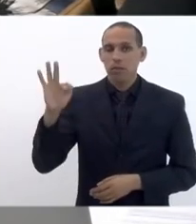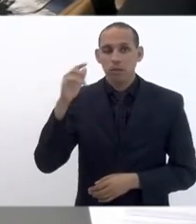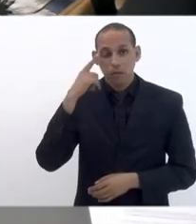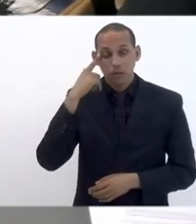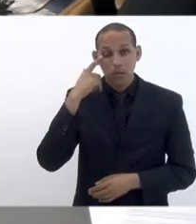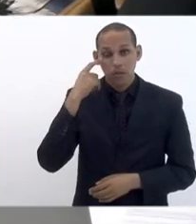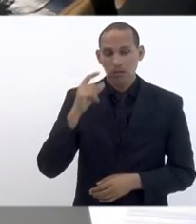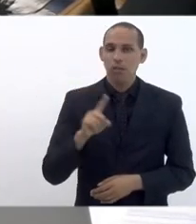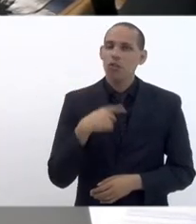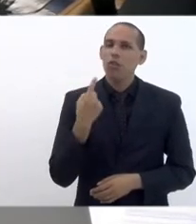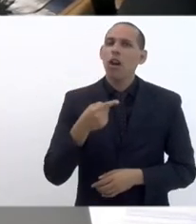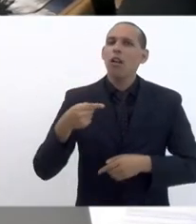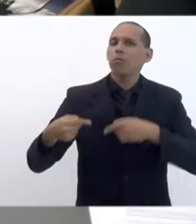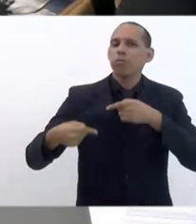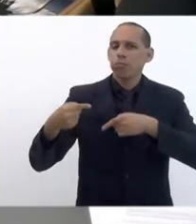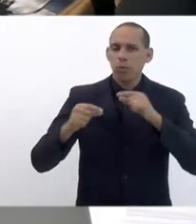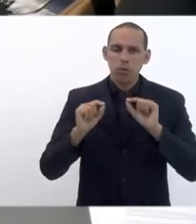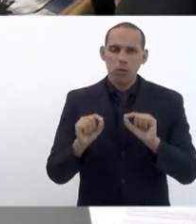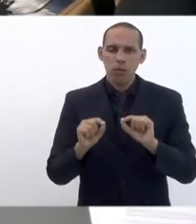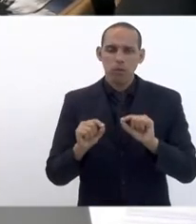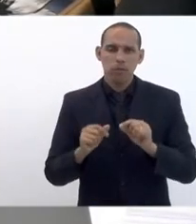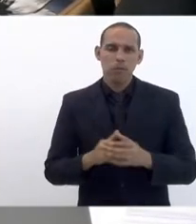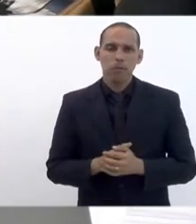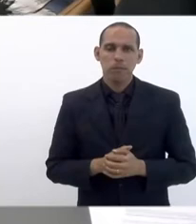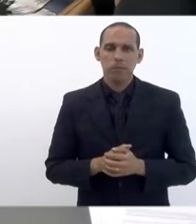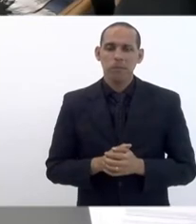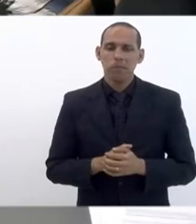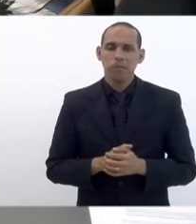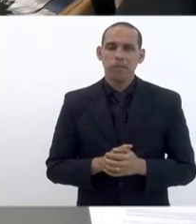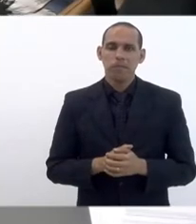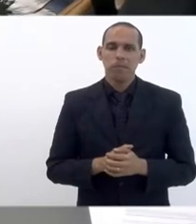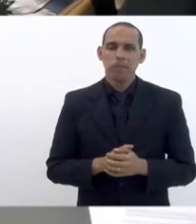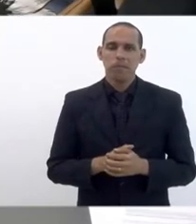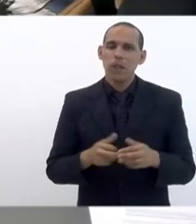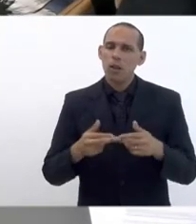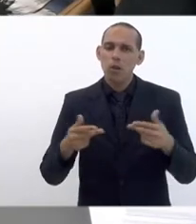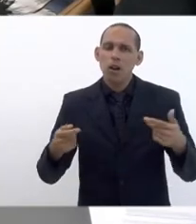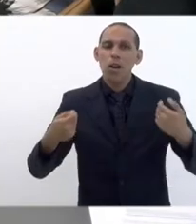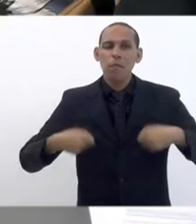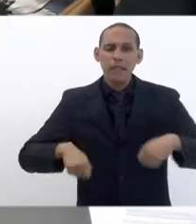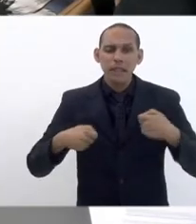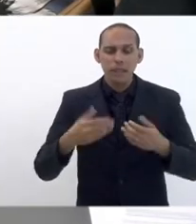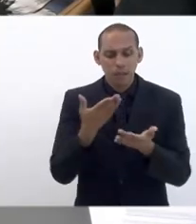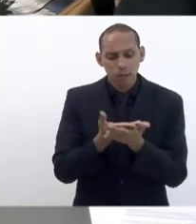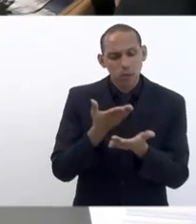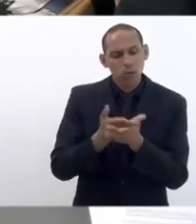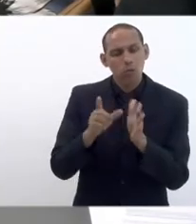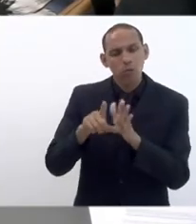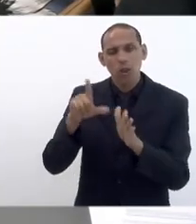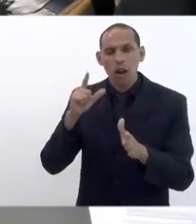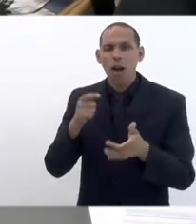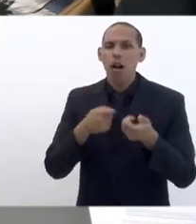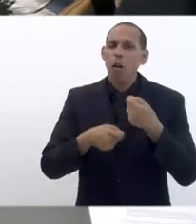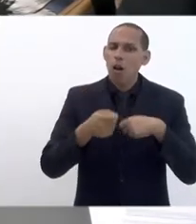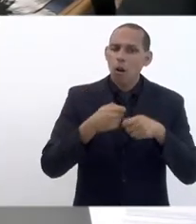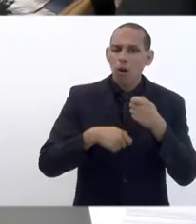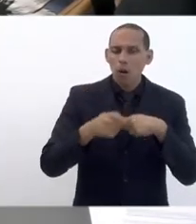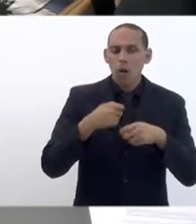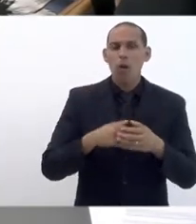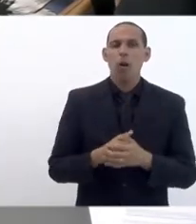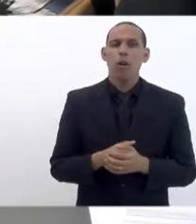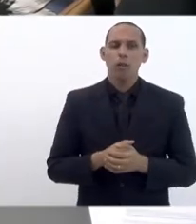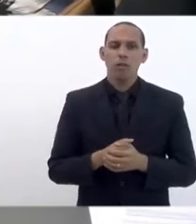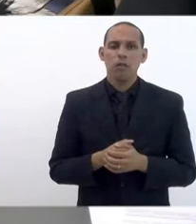gente está discutindo aqui são aspectos que precisam de estudo prévio, precisa de estudo econômico, precisa de uma série de